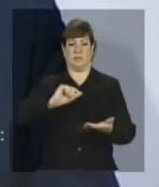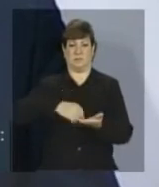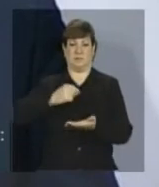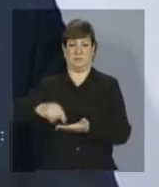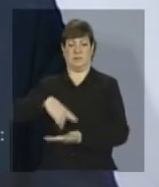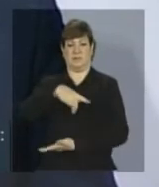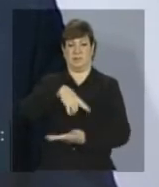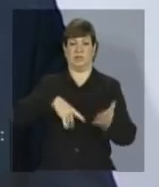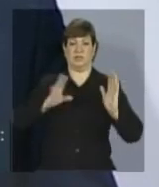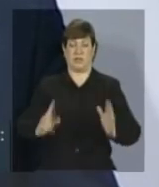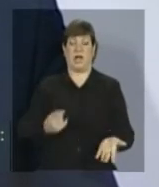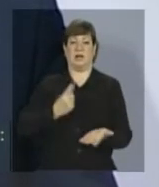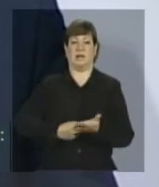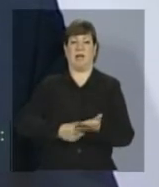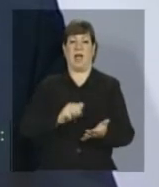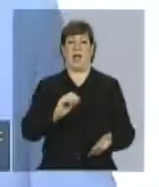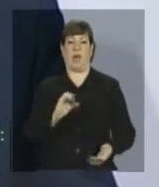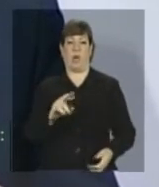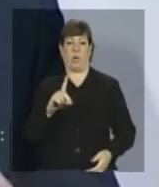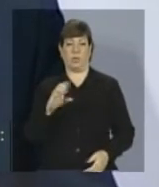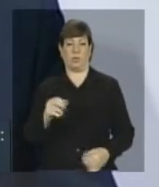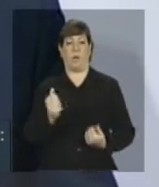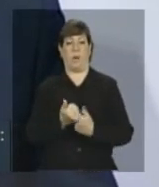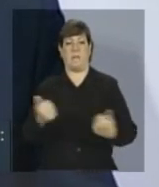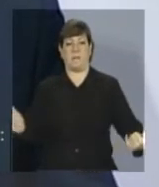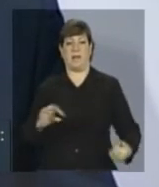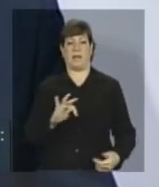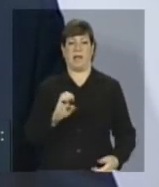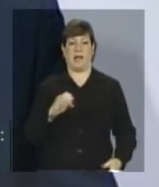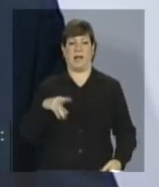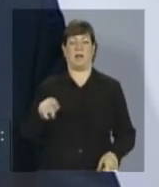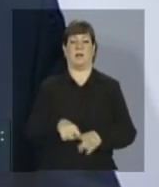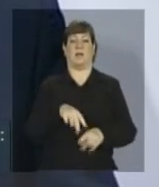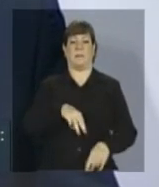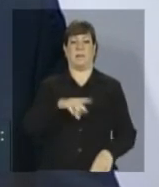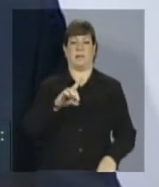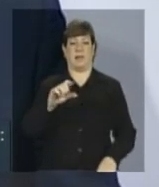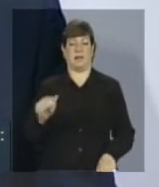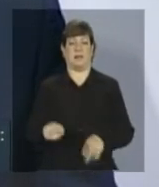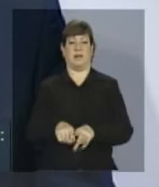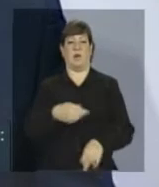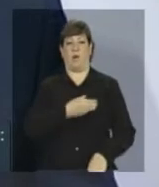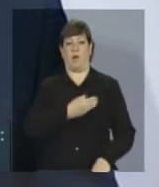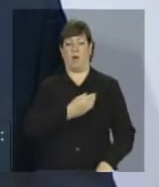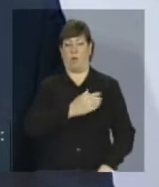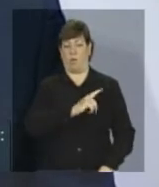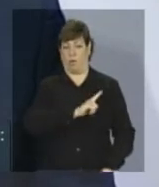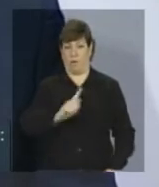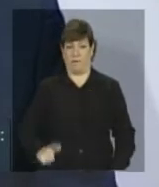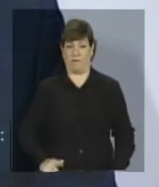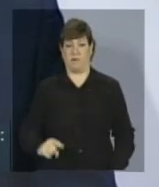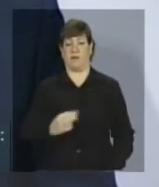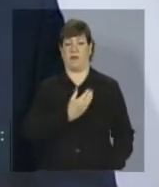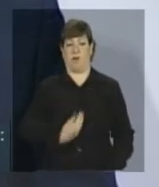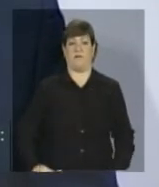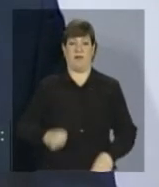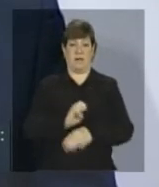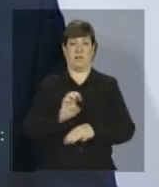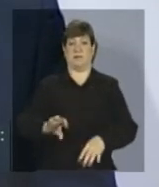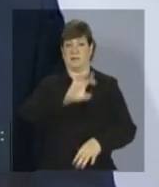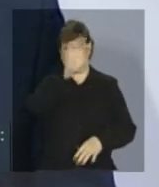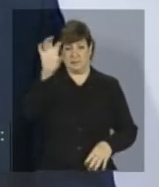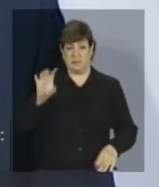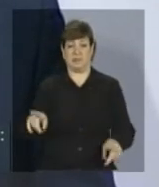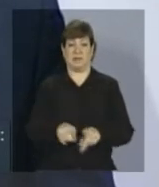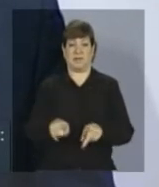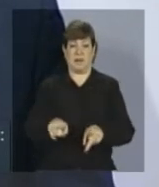acordo de cooperação técnica entre o governo federal, através do MDA, e os governos estaduais, através das secretarias estaduais de